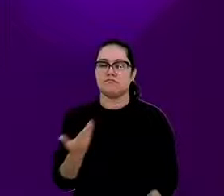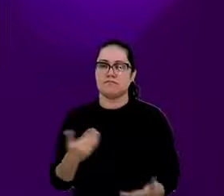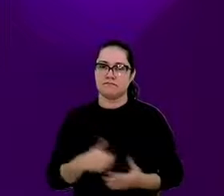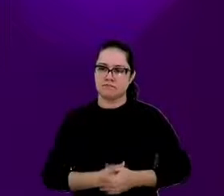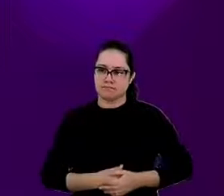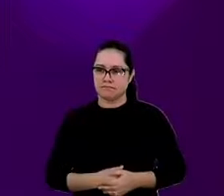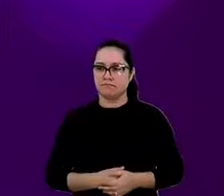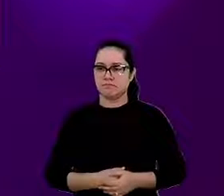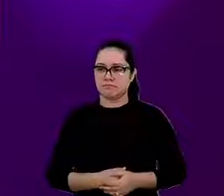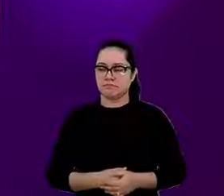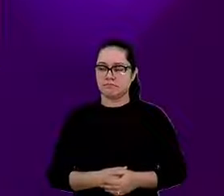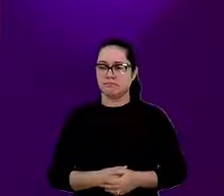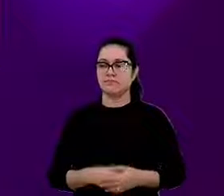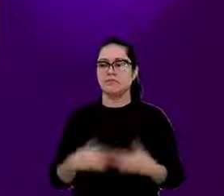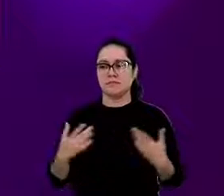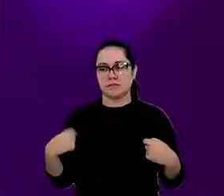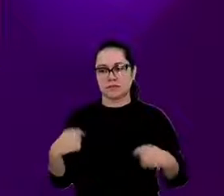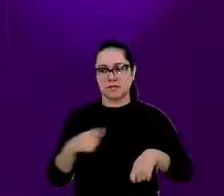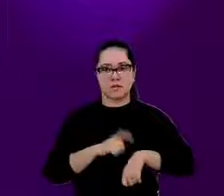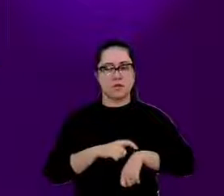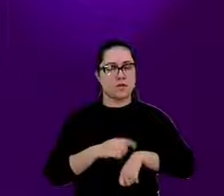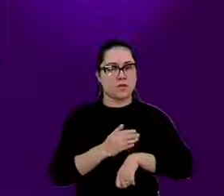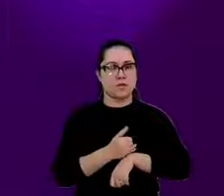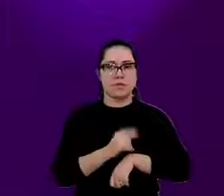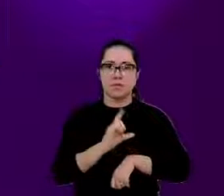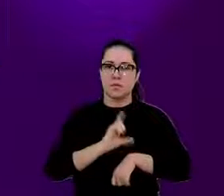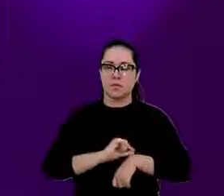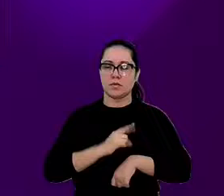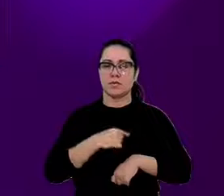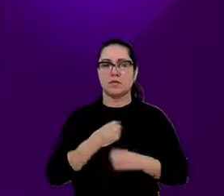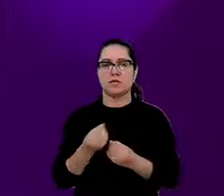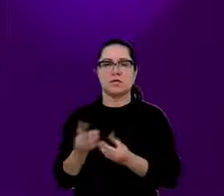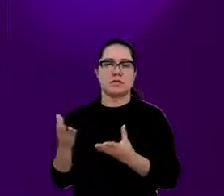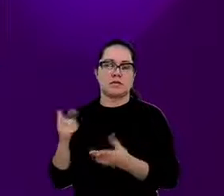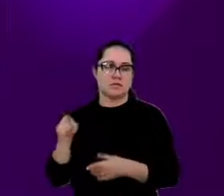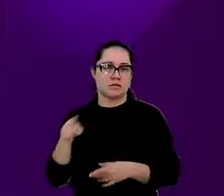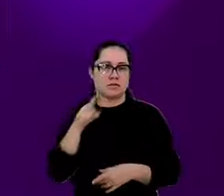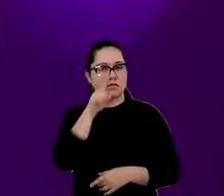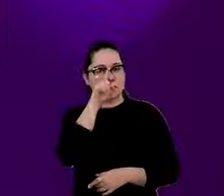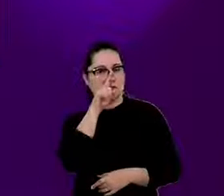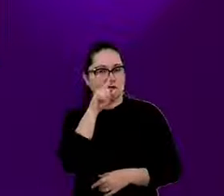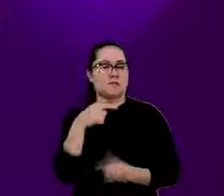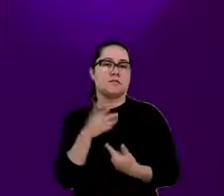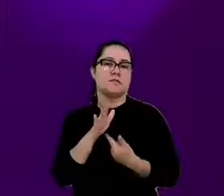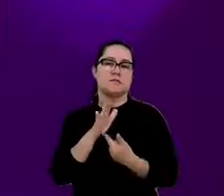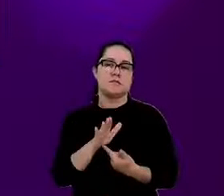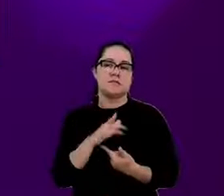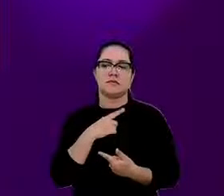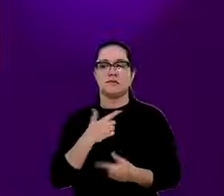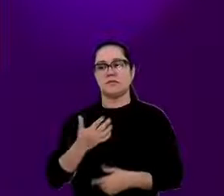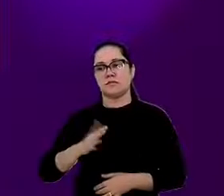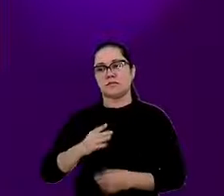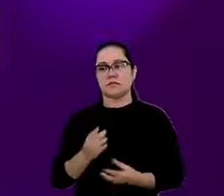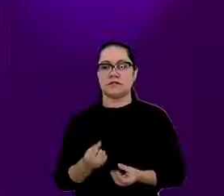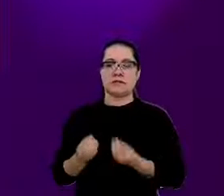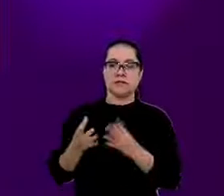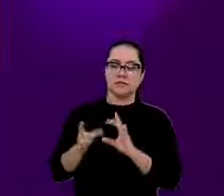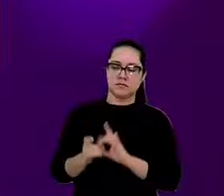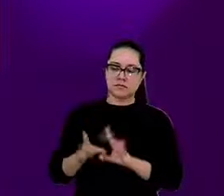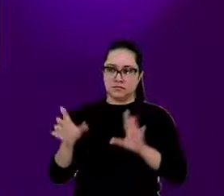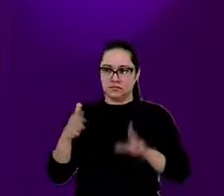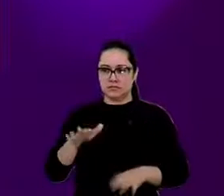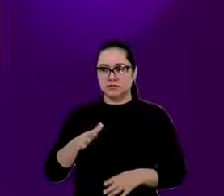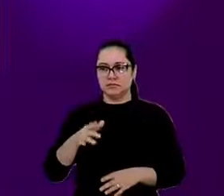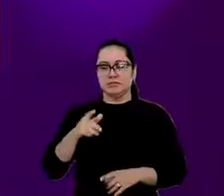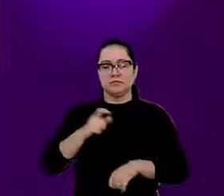ter um tempo muito mais curto para liberar esse exame, e a gente demonstra aqui que a média de liberação, a mediana de